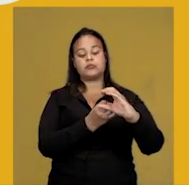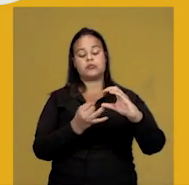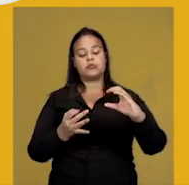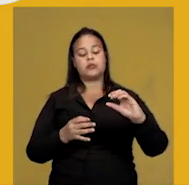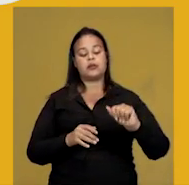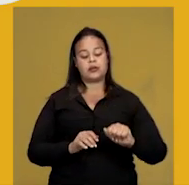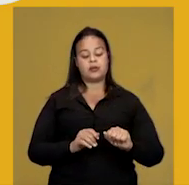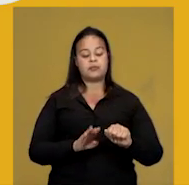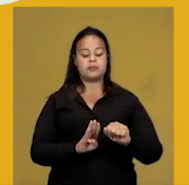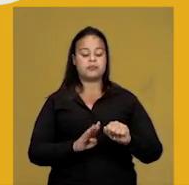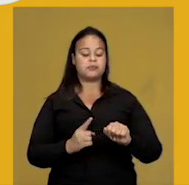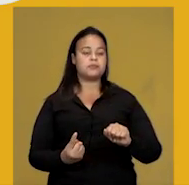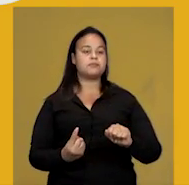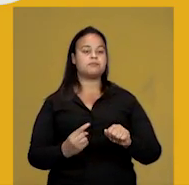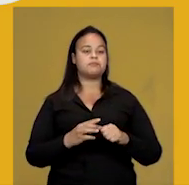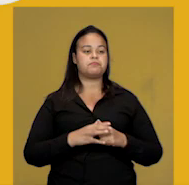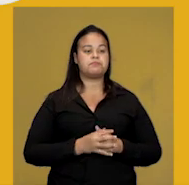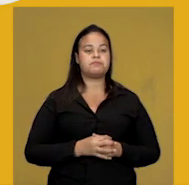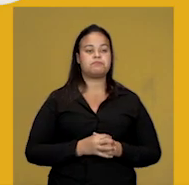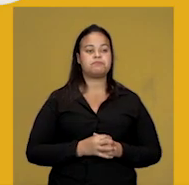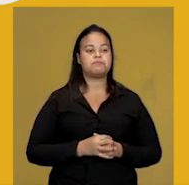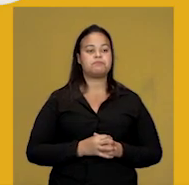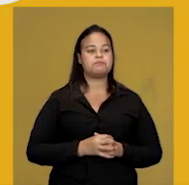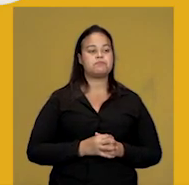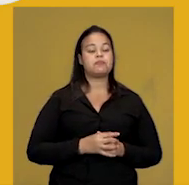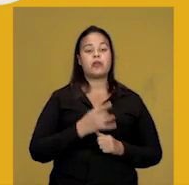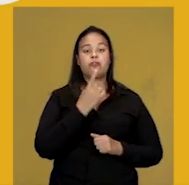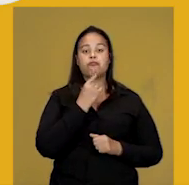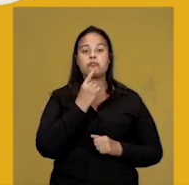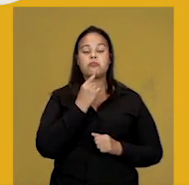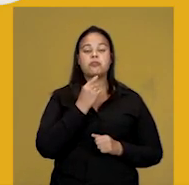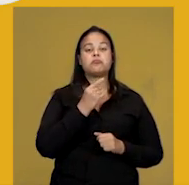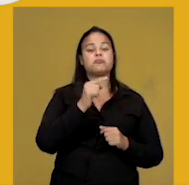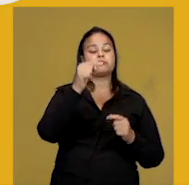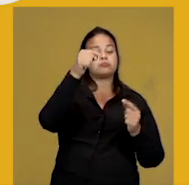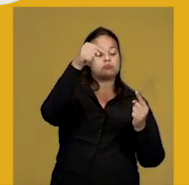AB1. Então, este sobre este